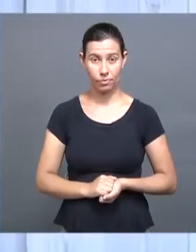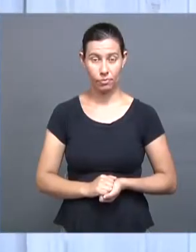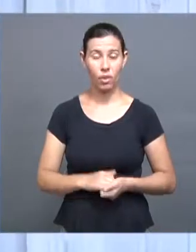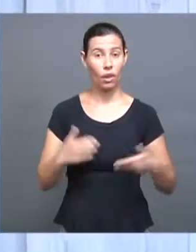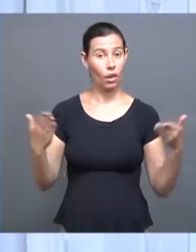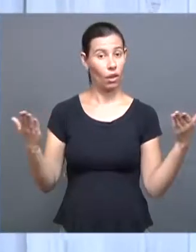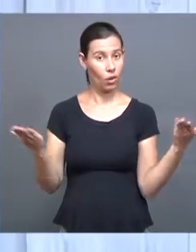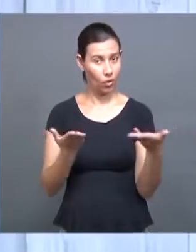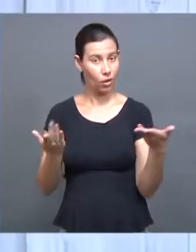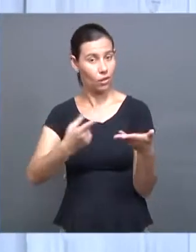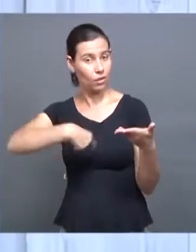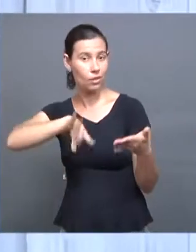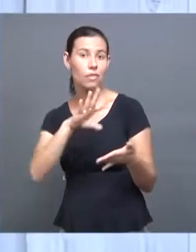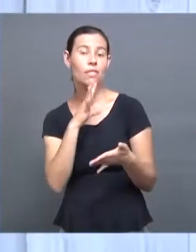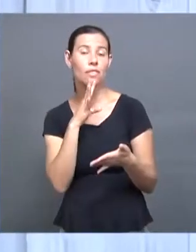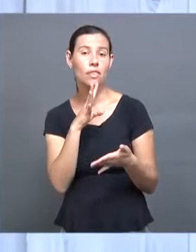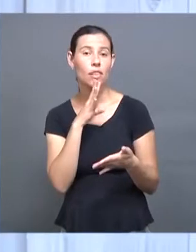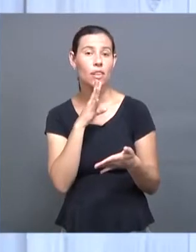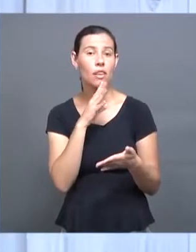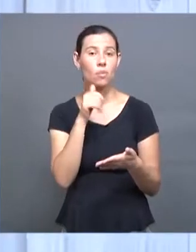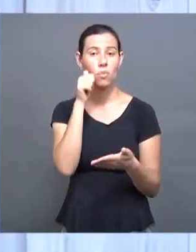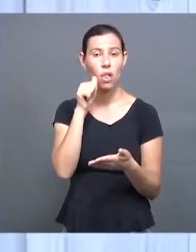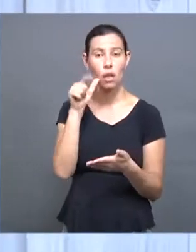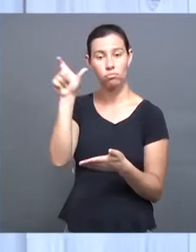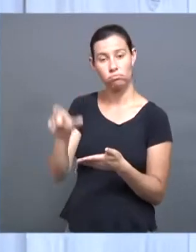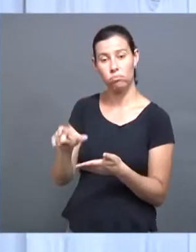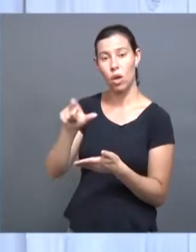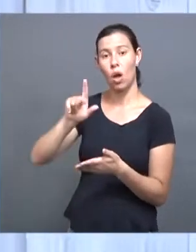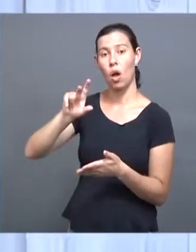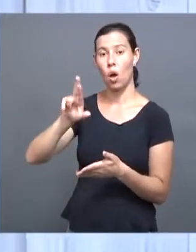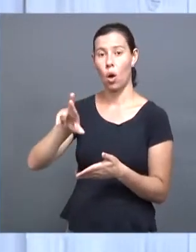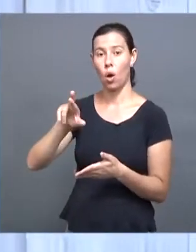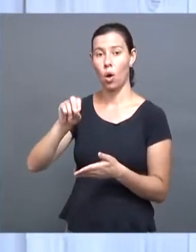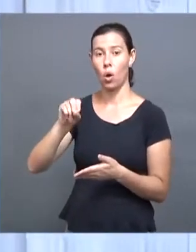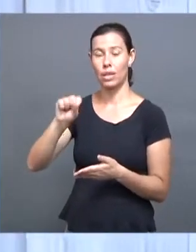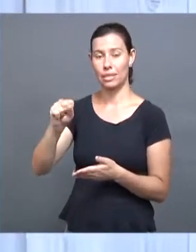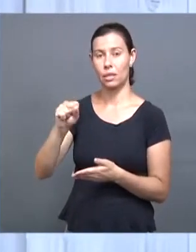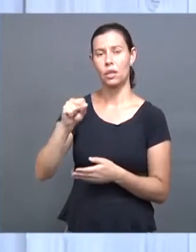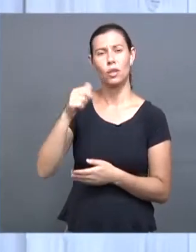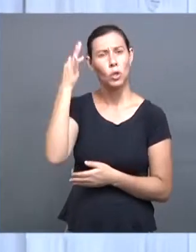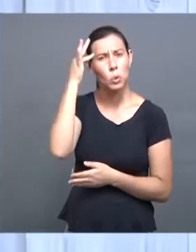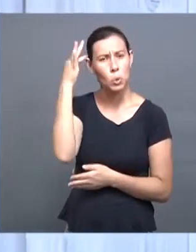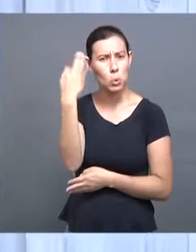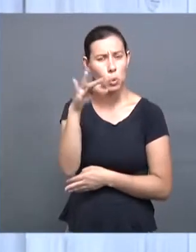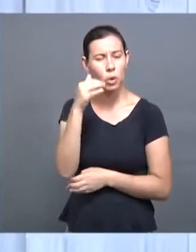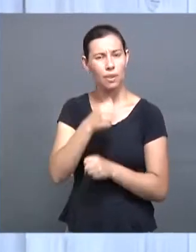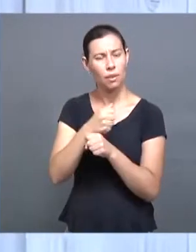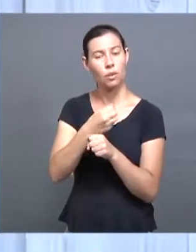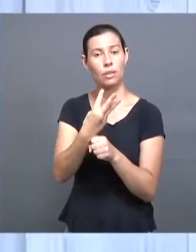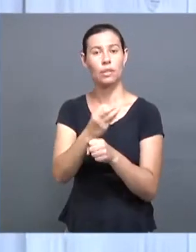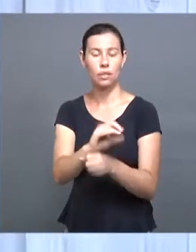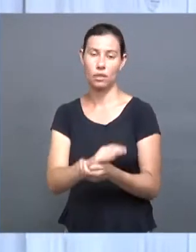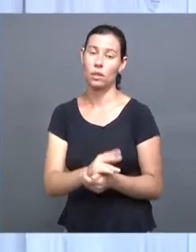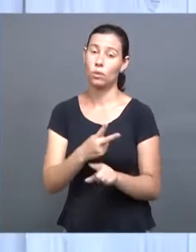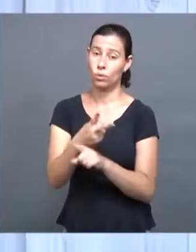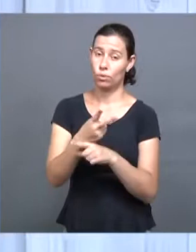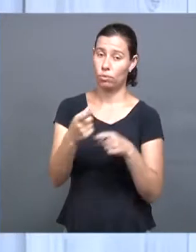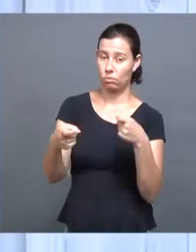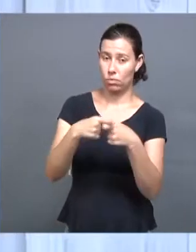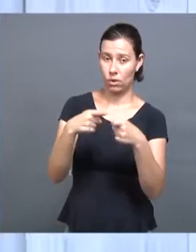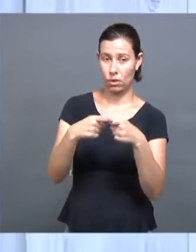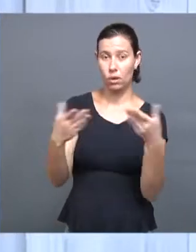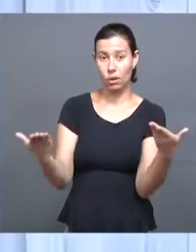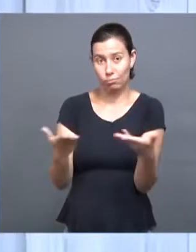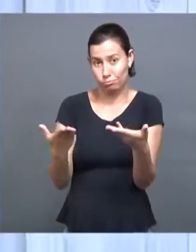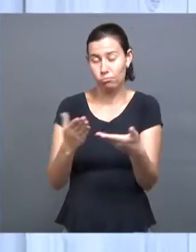Agora nós vamos conhecer a história da Rosa. Ela sofre de dores de cabeça há mais de 30 anos, mas só procurou ajuda médica este